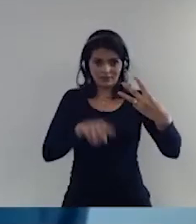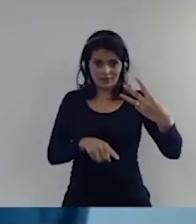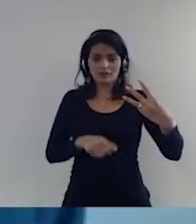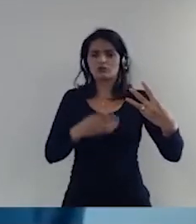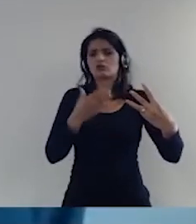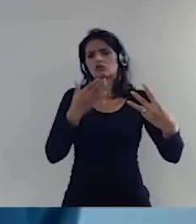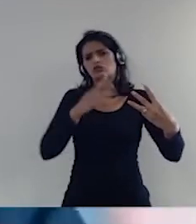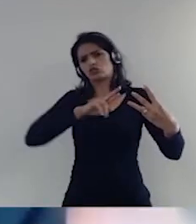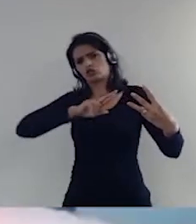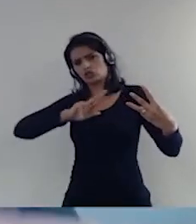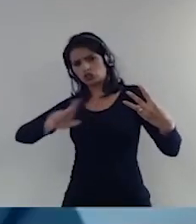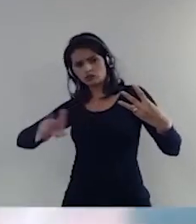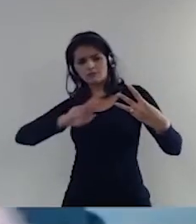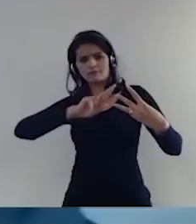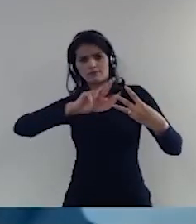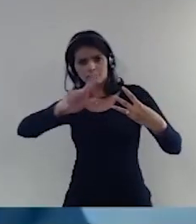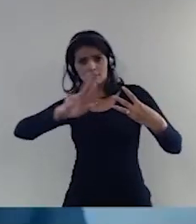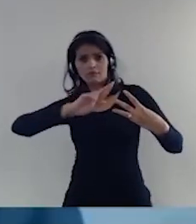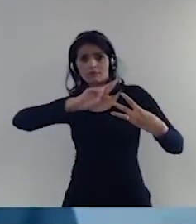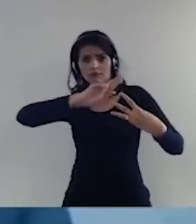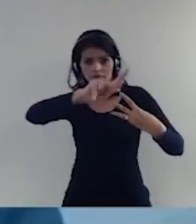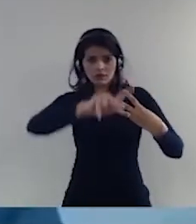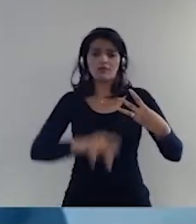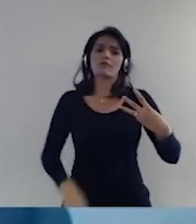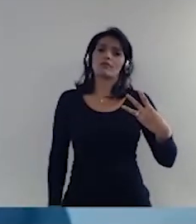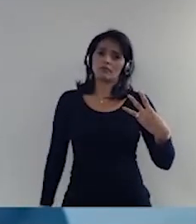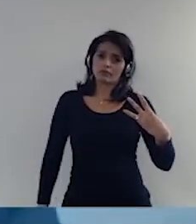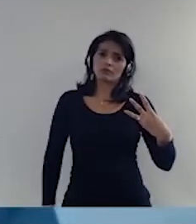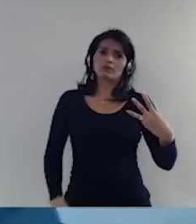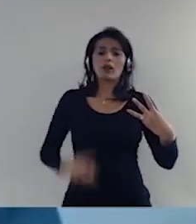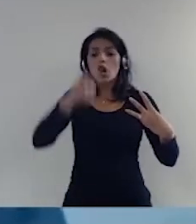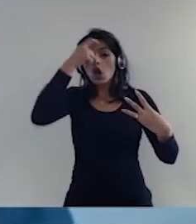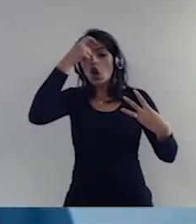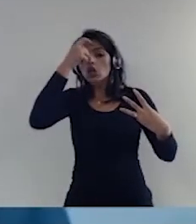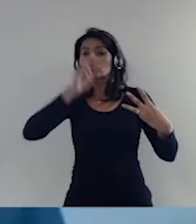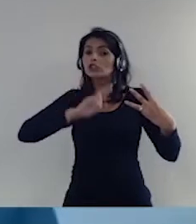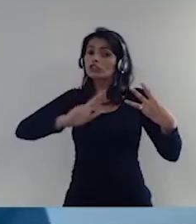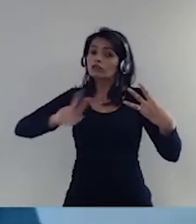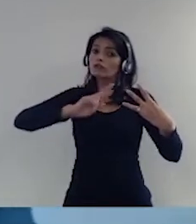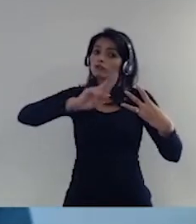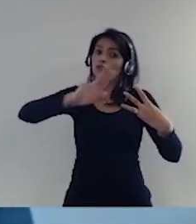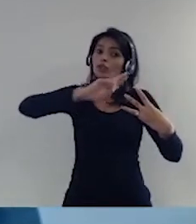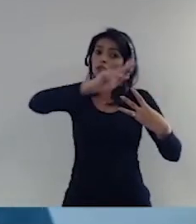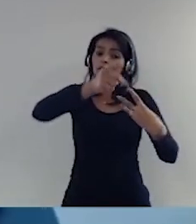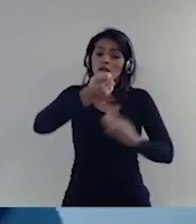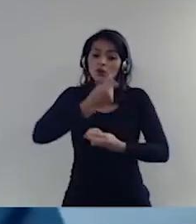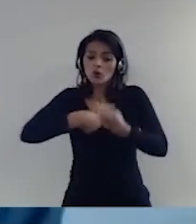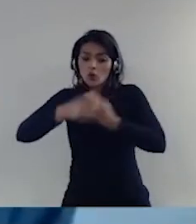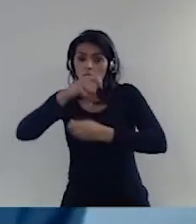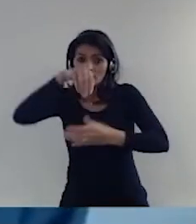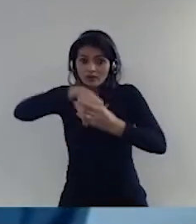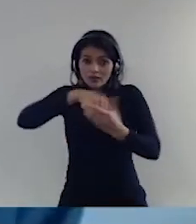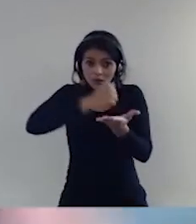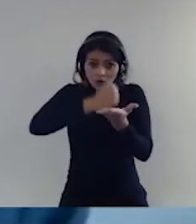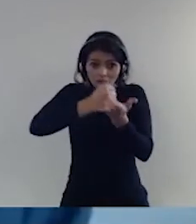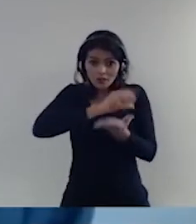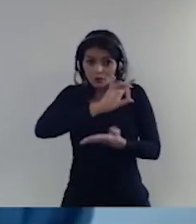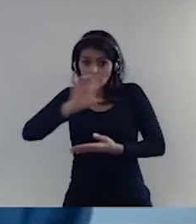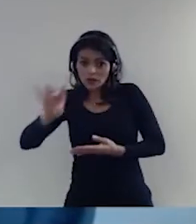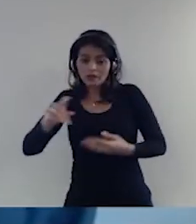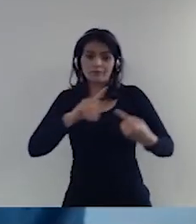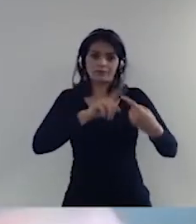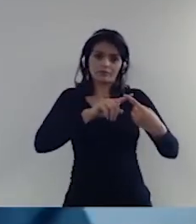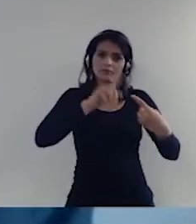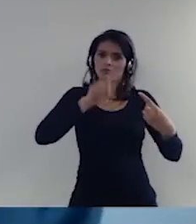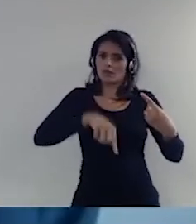muito diferentes, com efeitos em cada lógica, em cada economia interna contratual. Primeiro cenário é de força